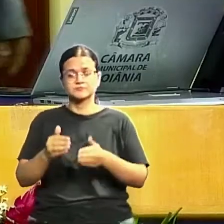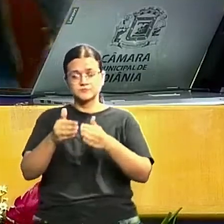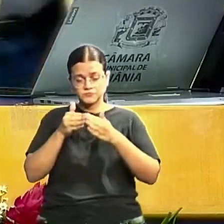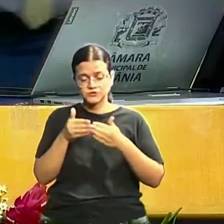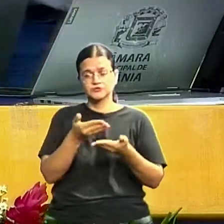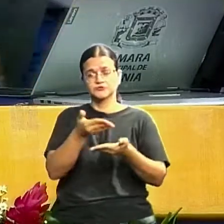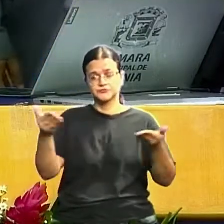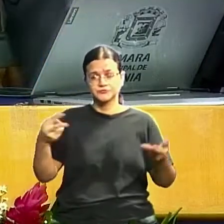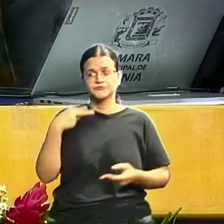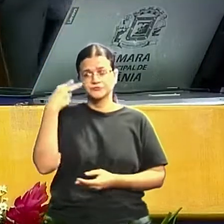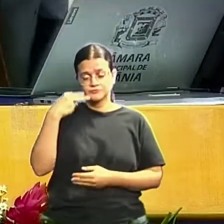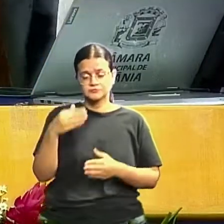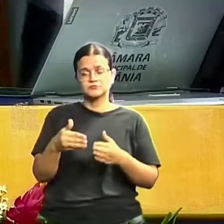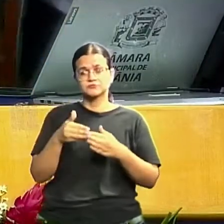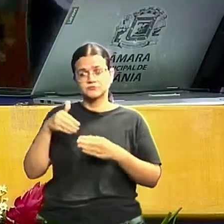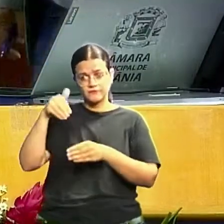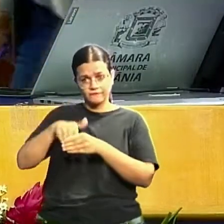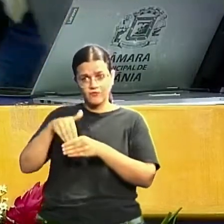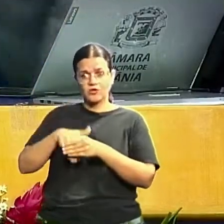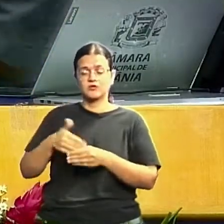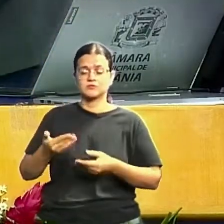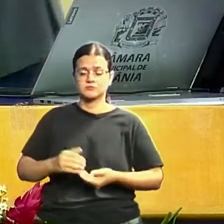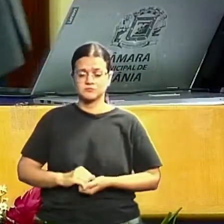que os vereadores...